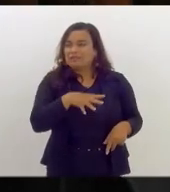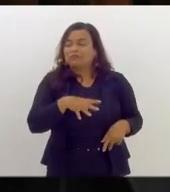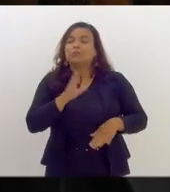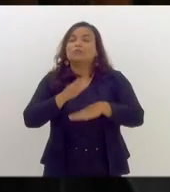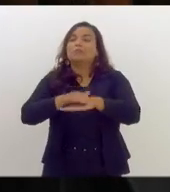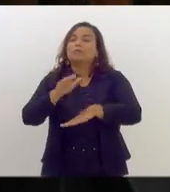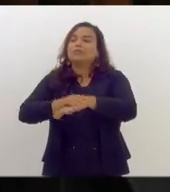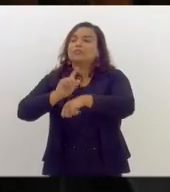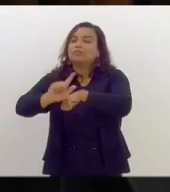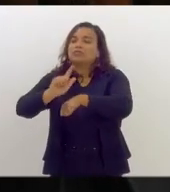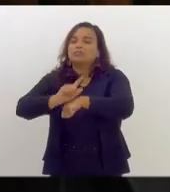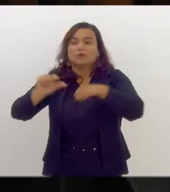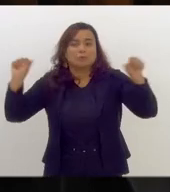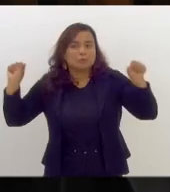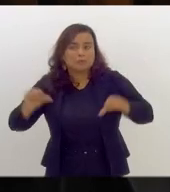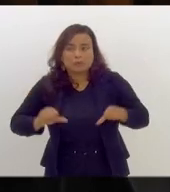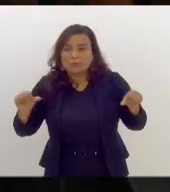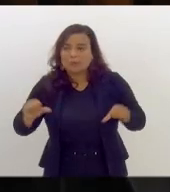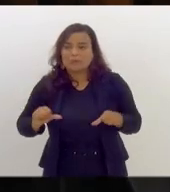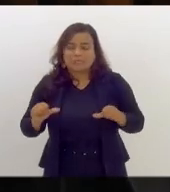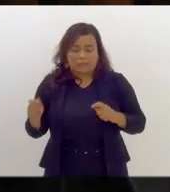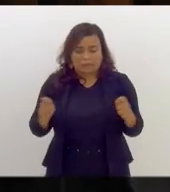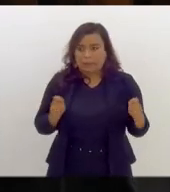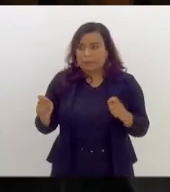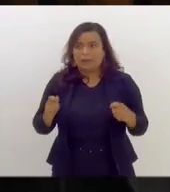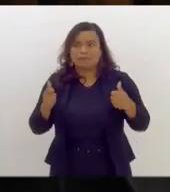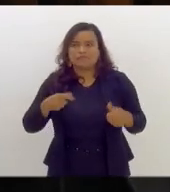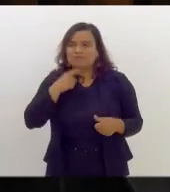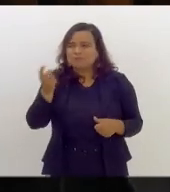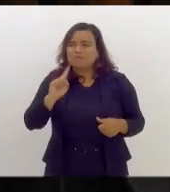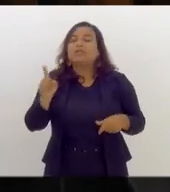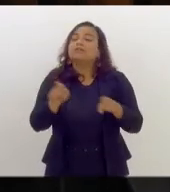gestão e pela corrupção